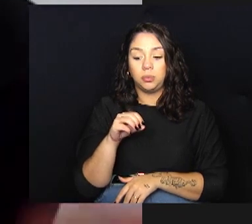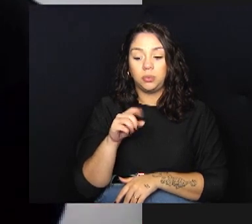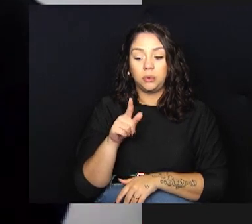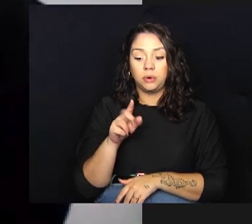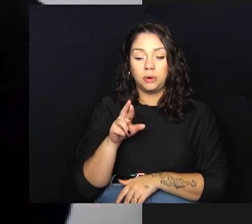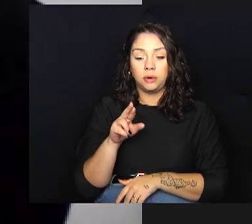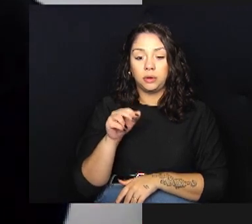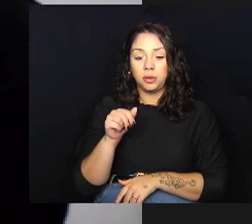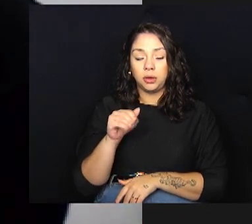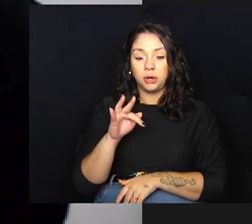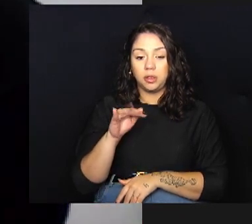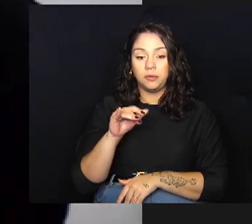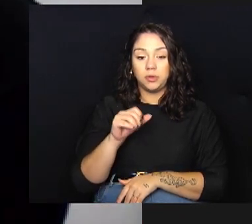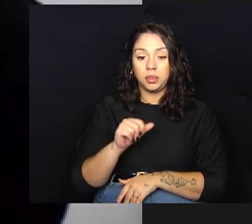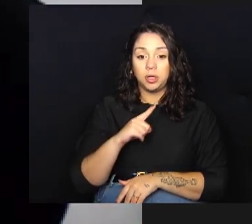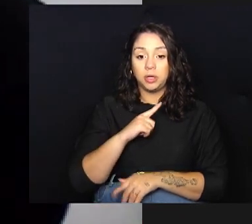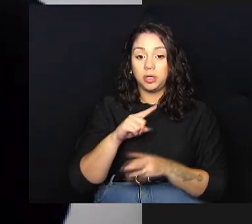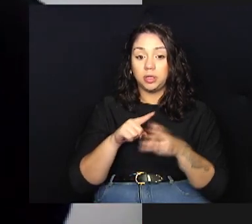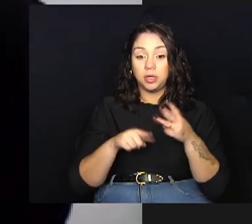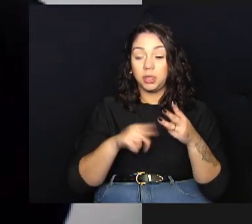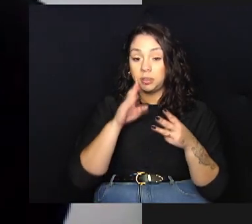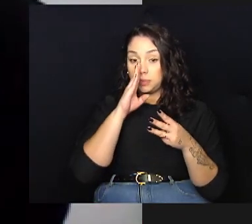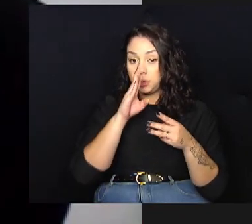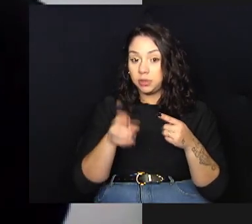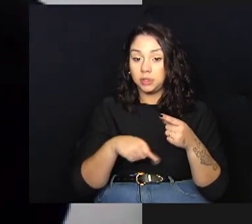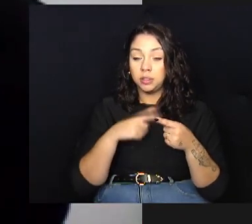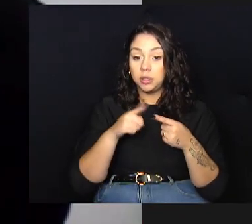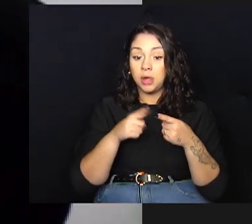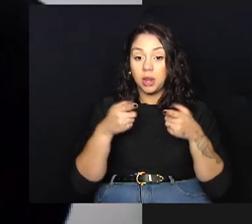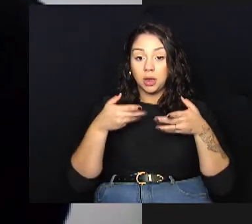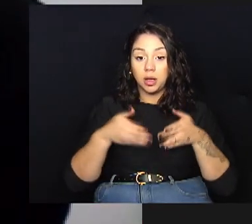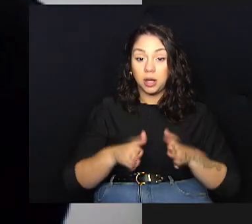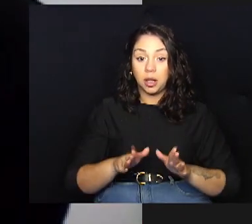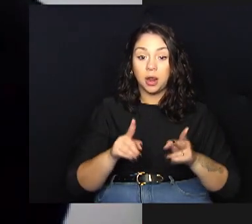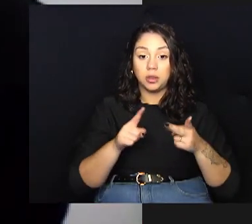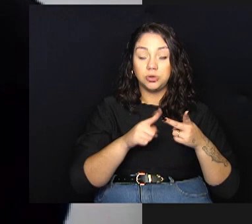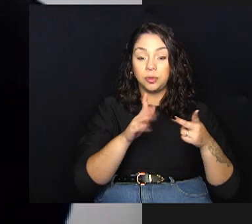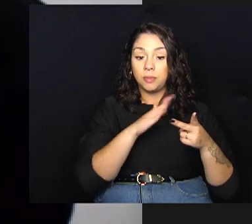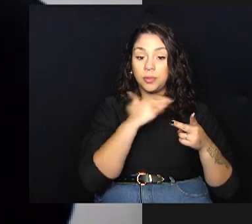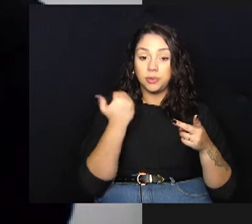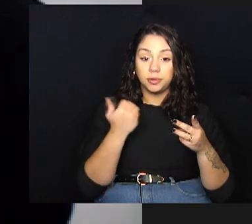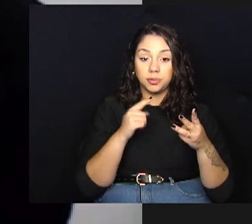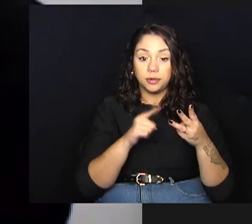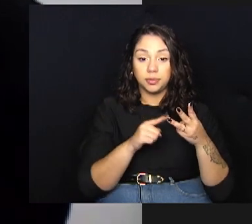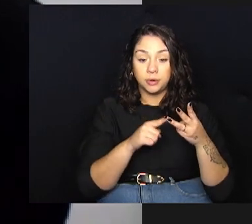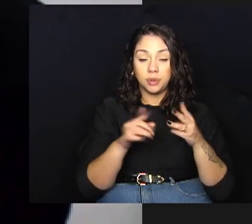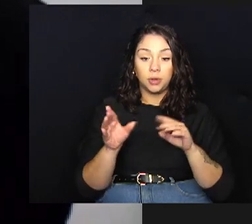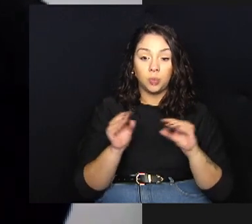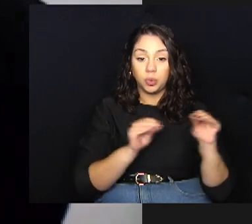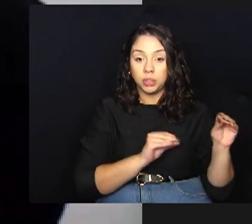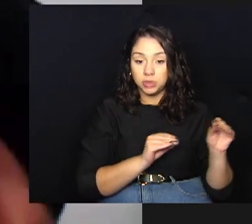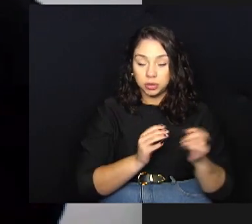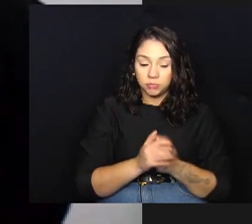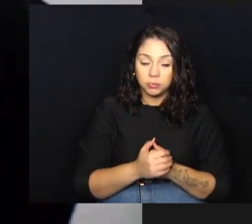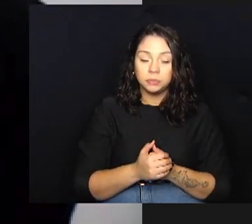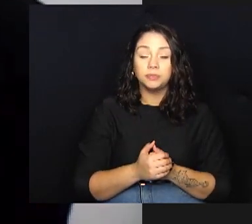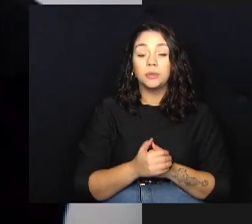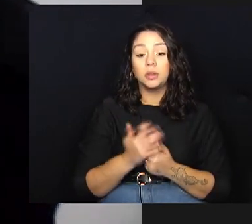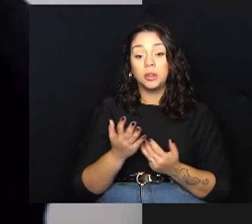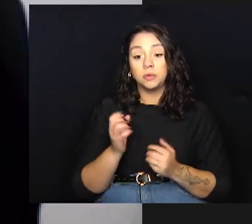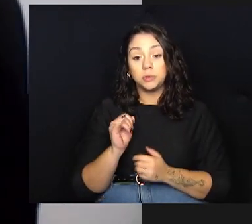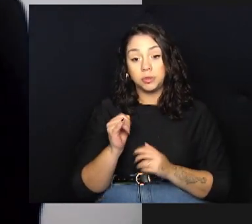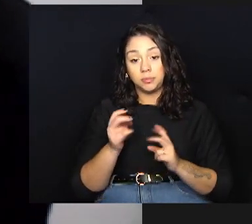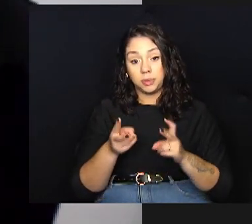por três grandes processos né a natalidade a mortalidade e a migração tá então se a